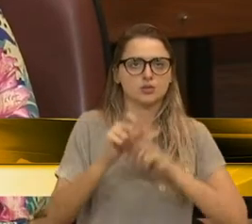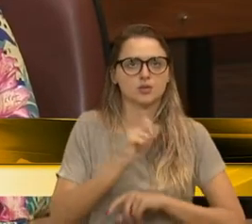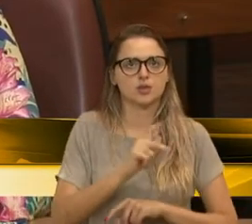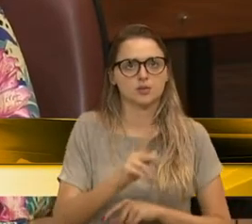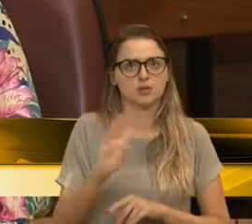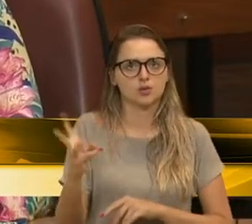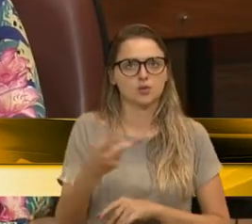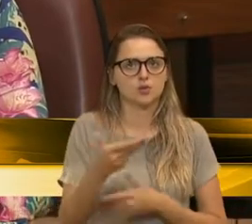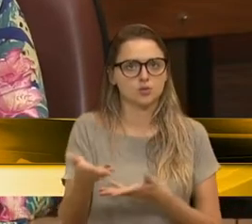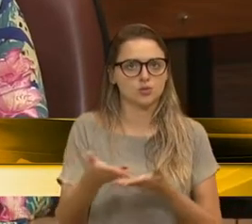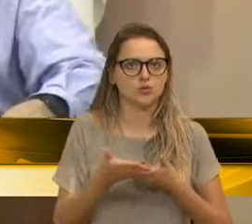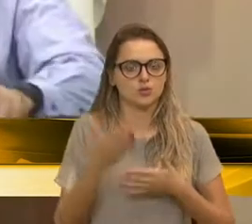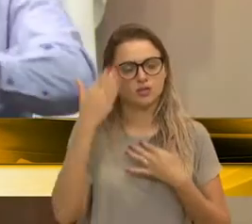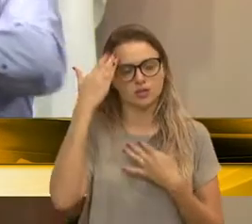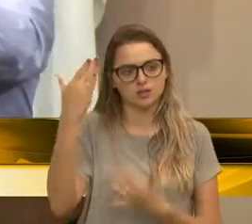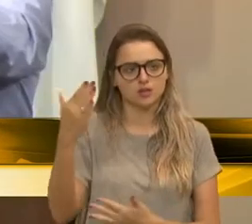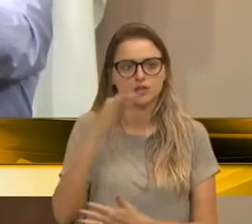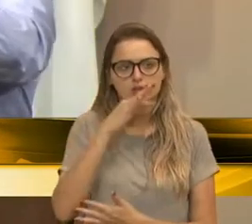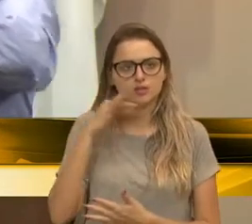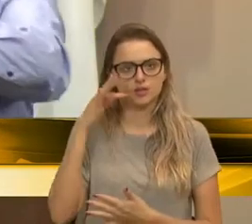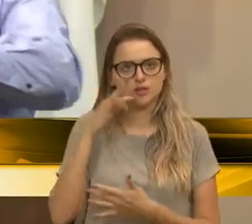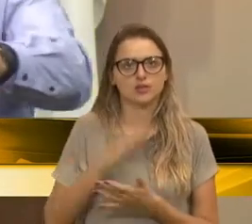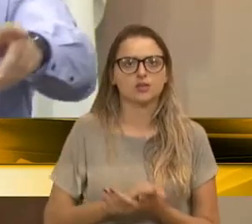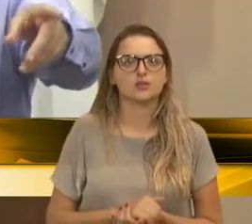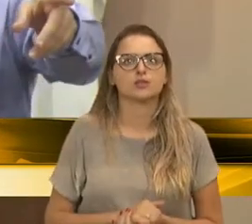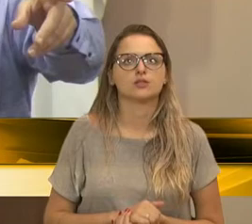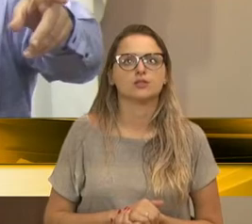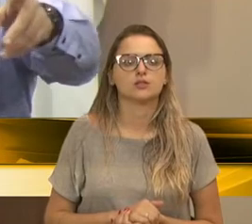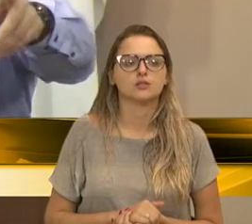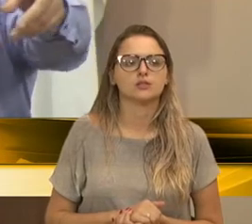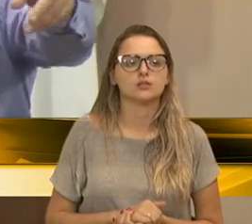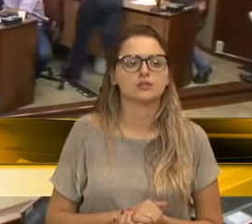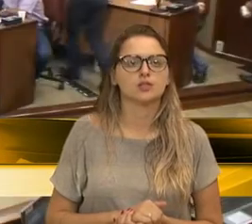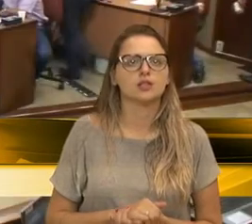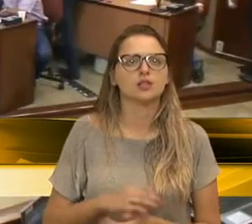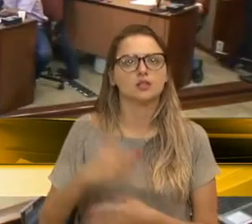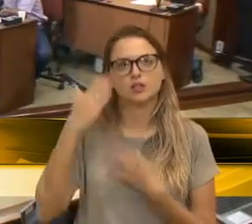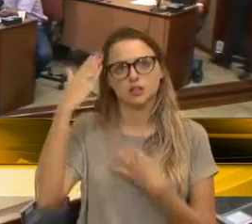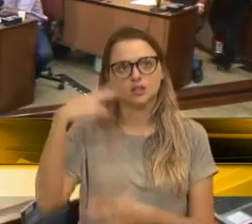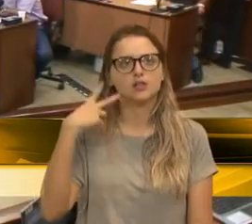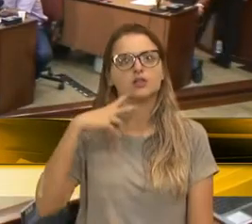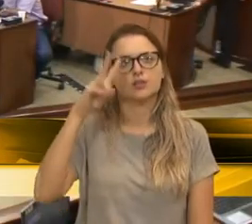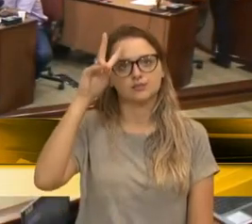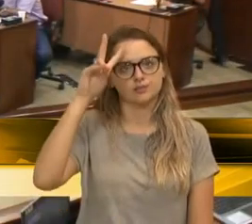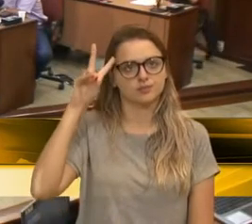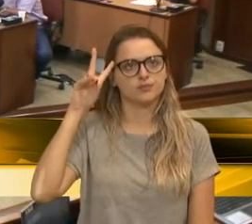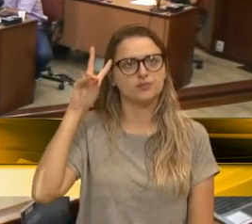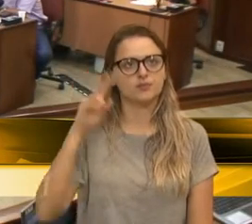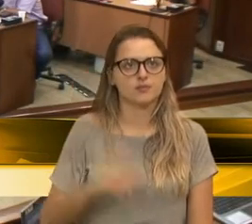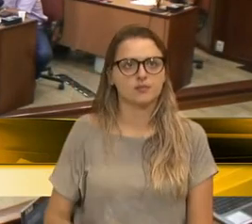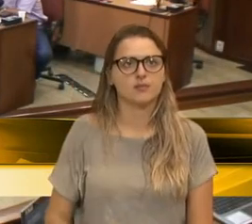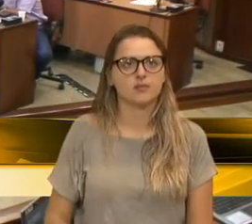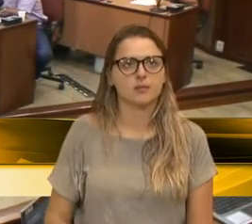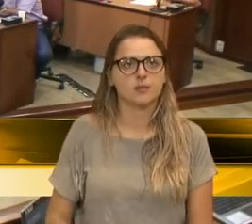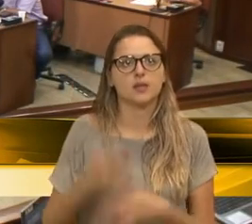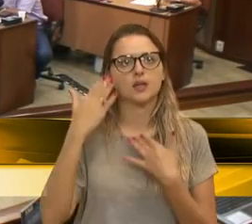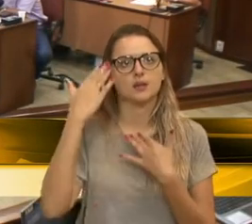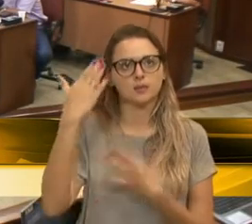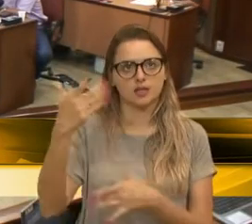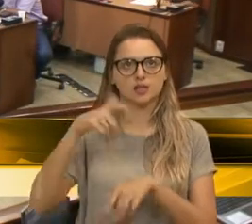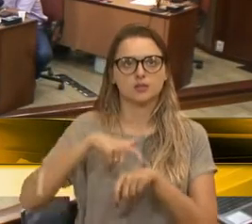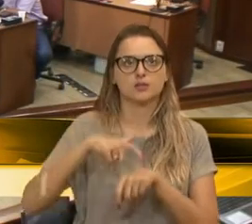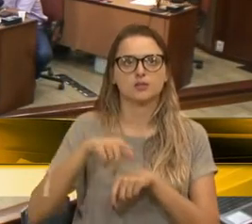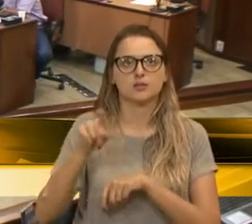todos convidados. Obrigado. Próximo. Obrigado, vereador Velocino, pela parte. Parabéns por fazer